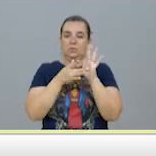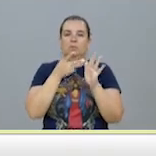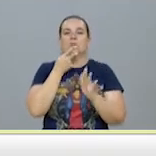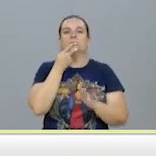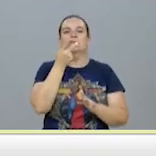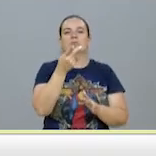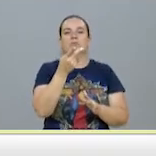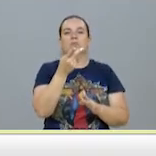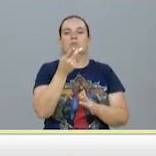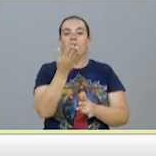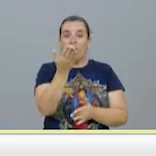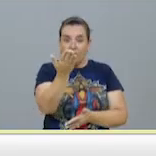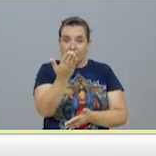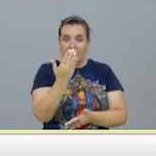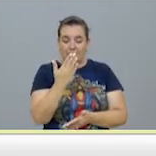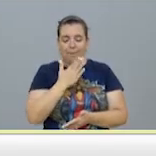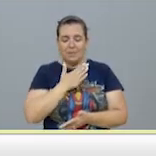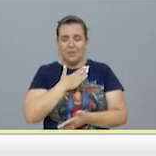vinde a mim,